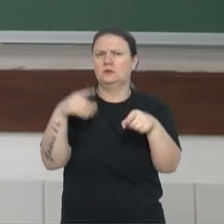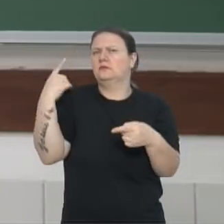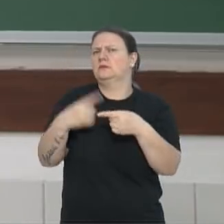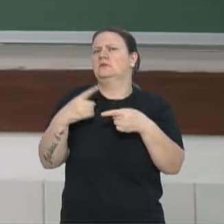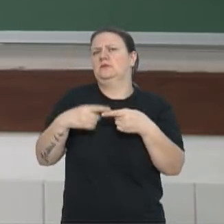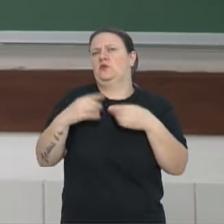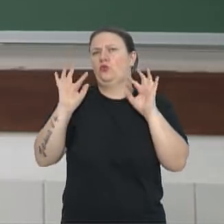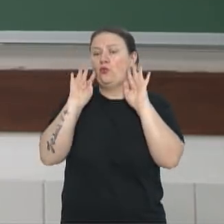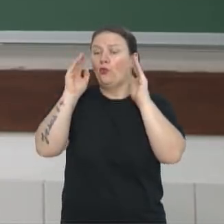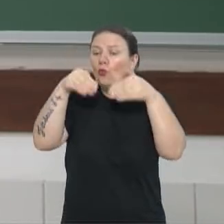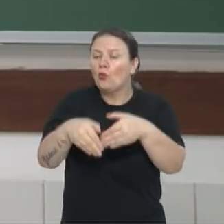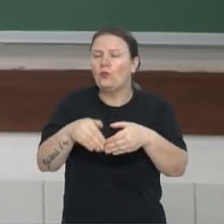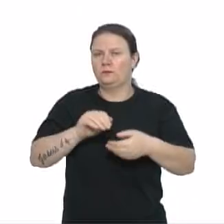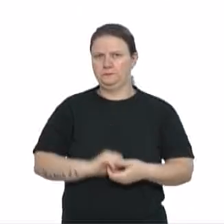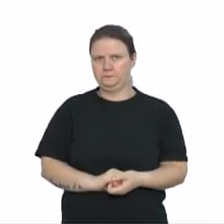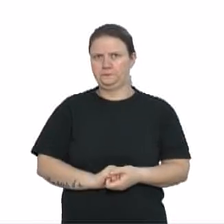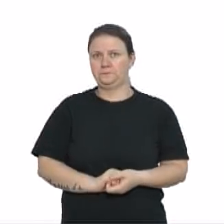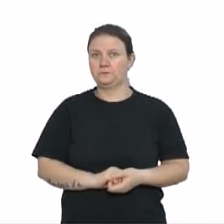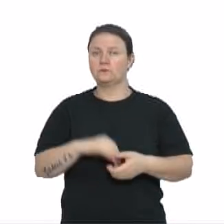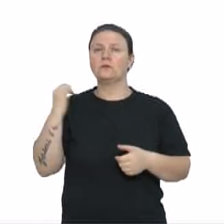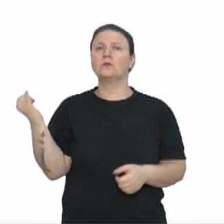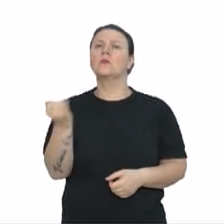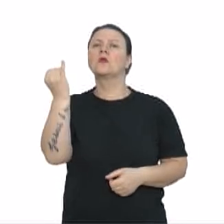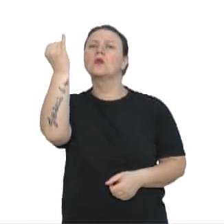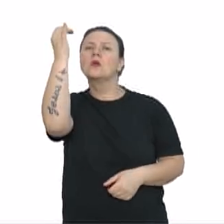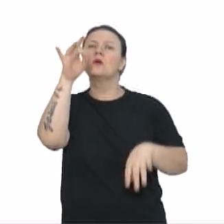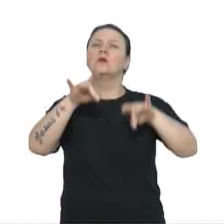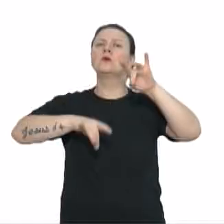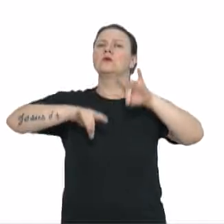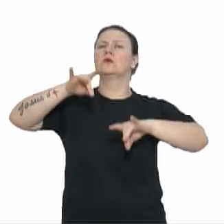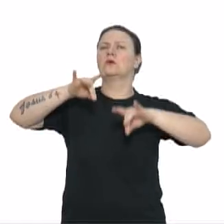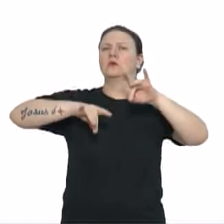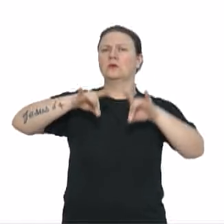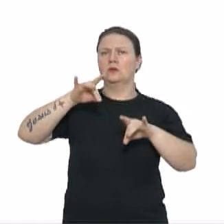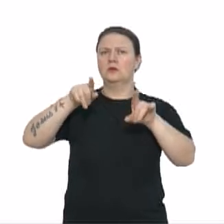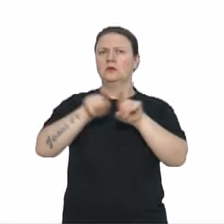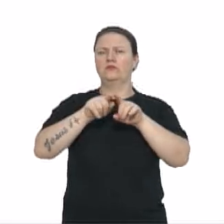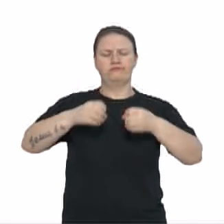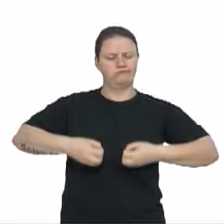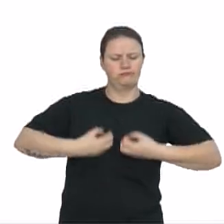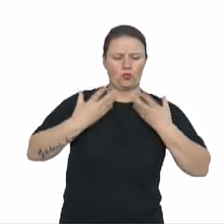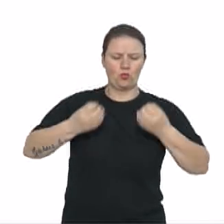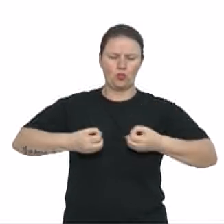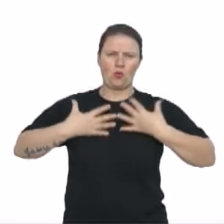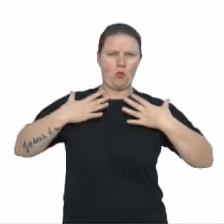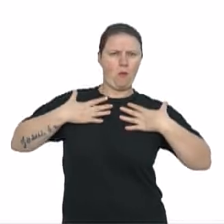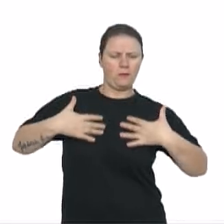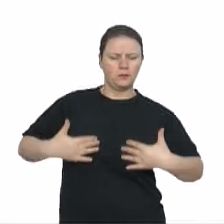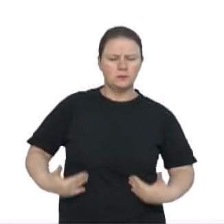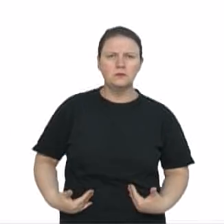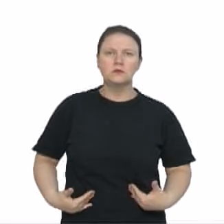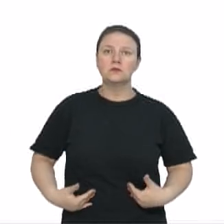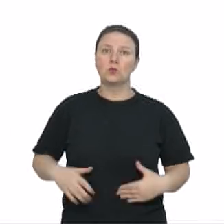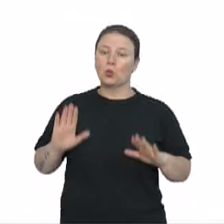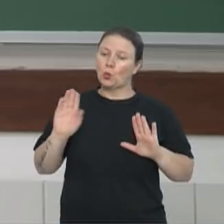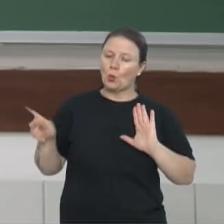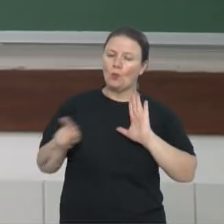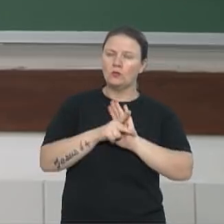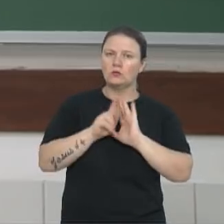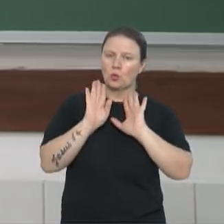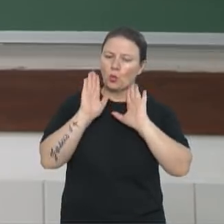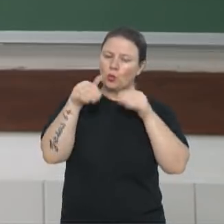Olha só. Qual é a importância do teatro, da expressão corporal no teatro,